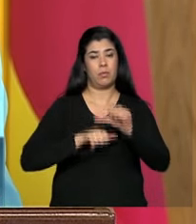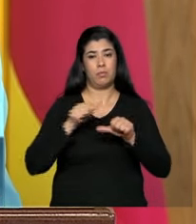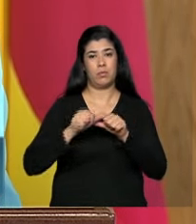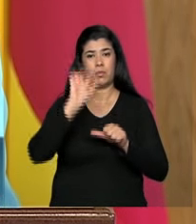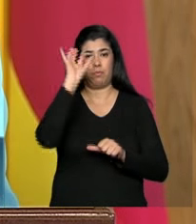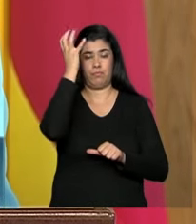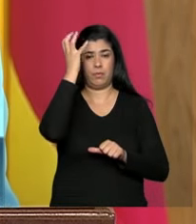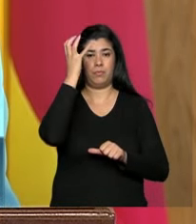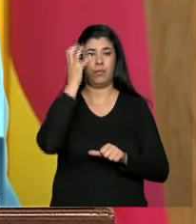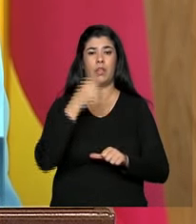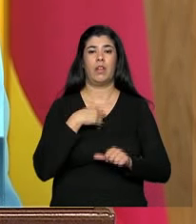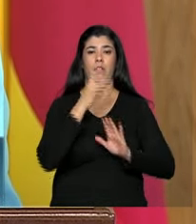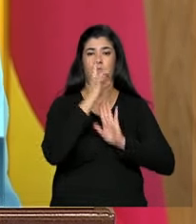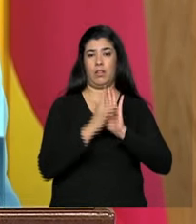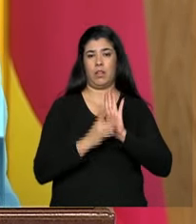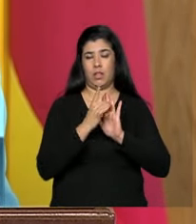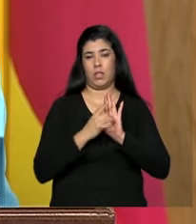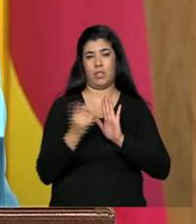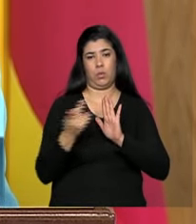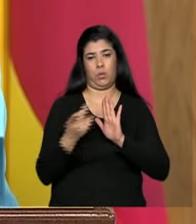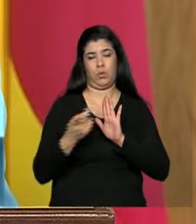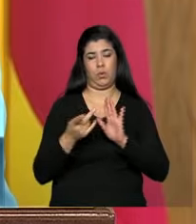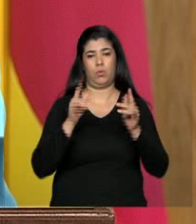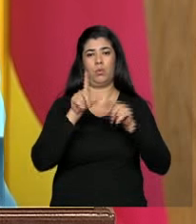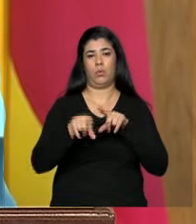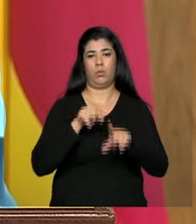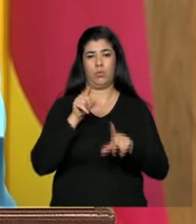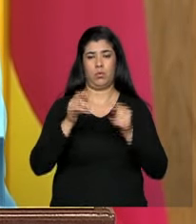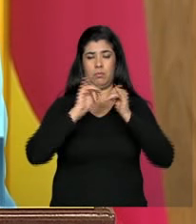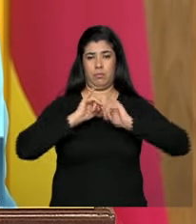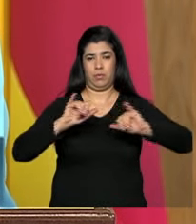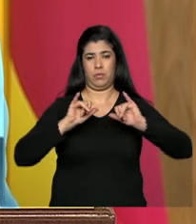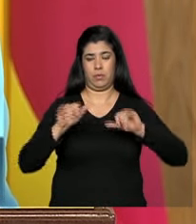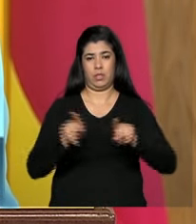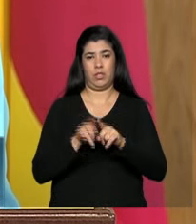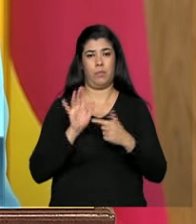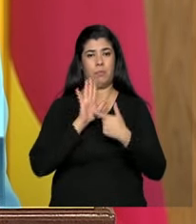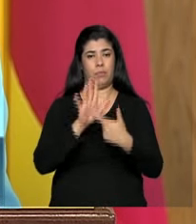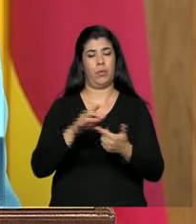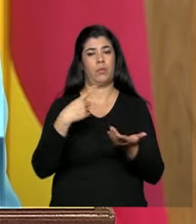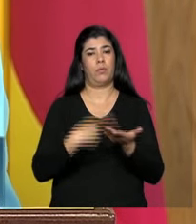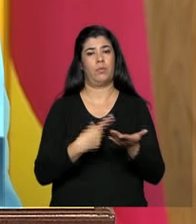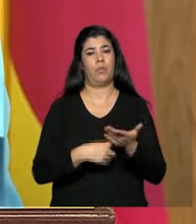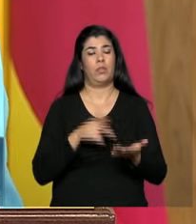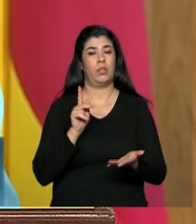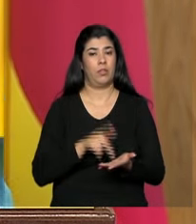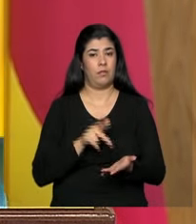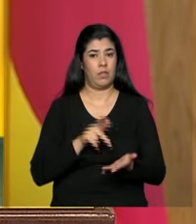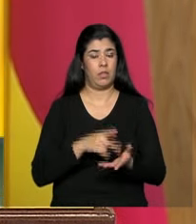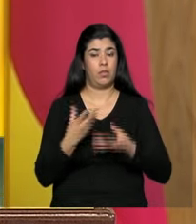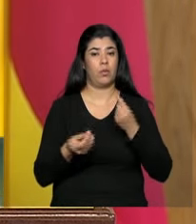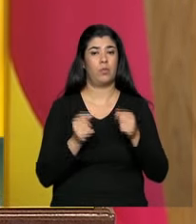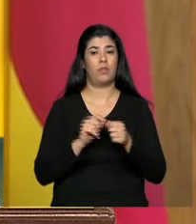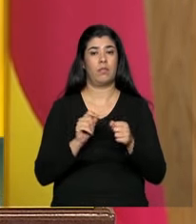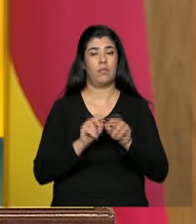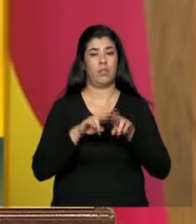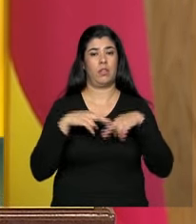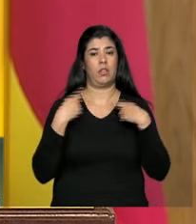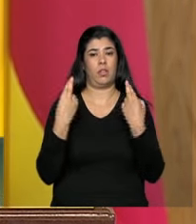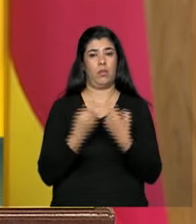A declaração conjunta que adotamos reflete nosso compromisso com o êxito da reunião